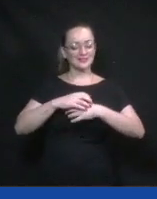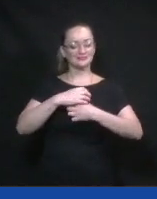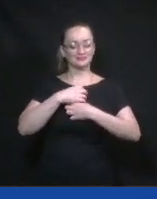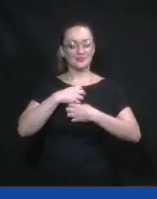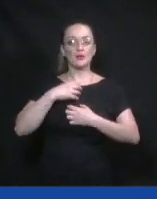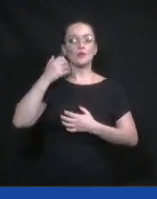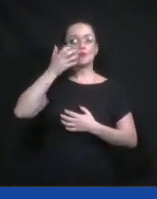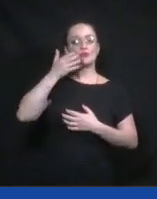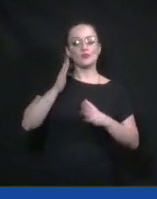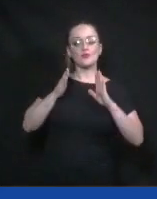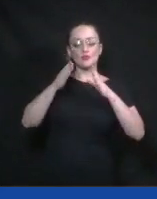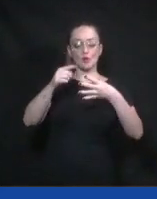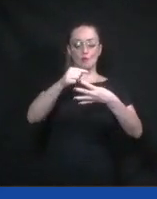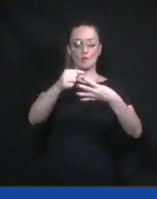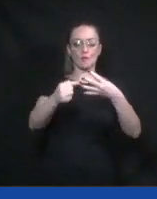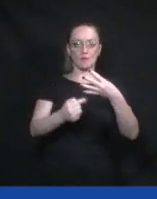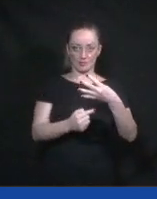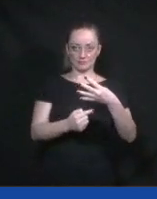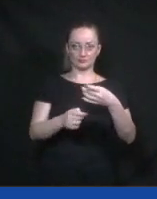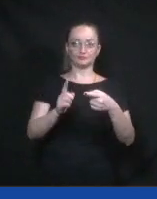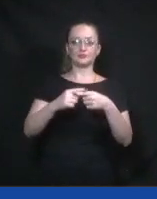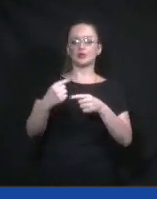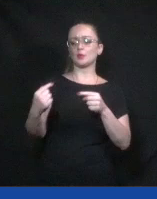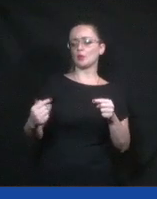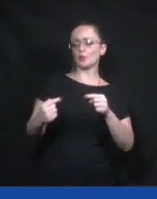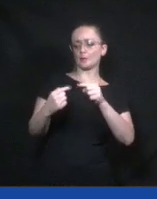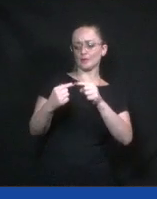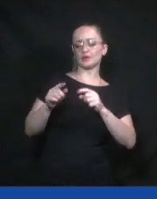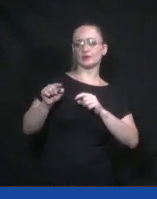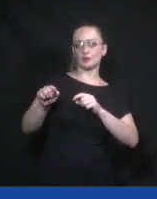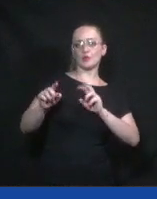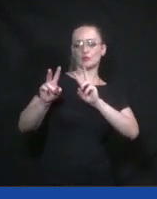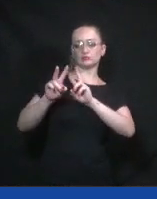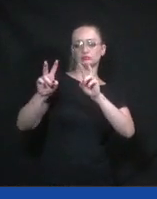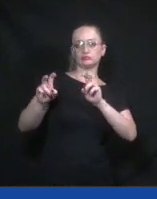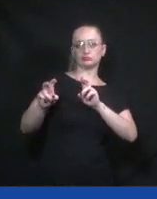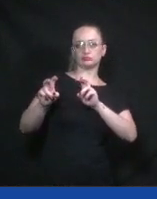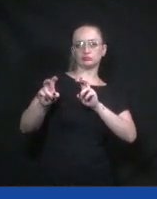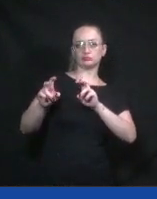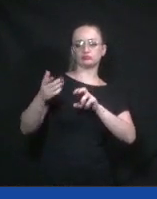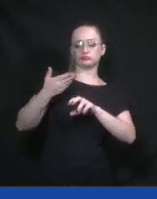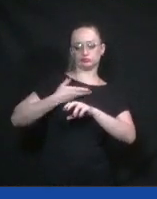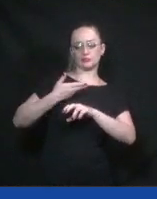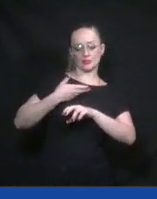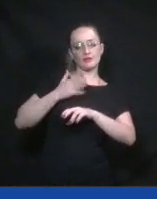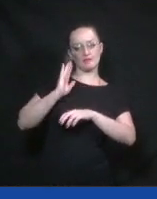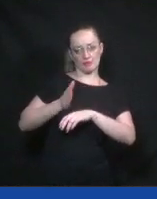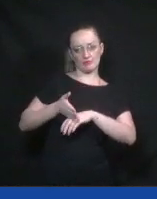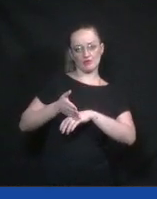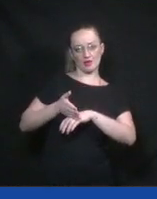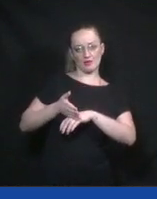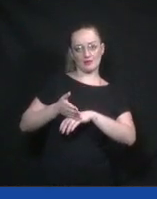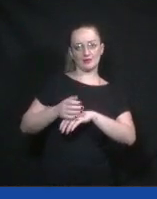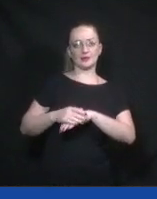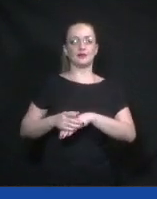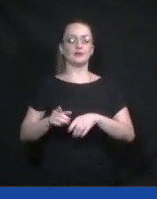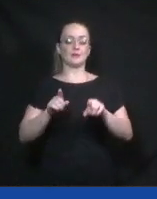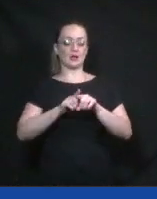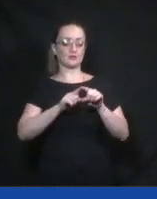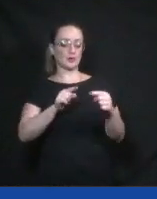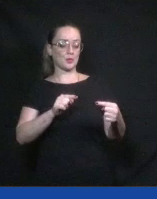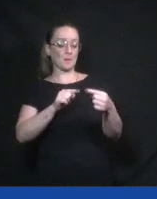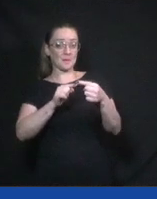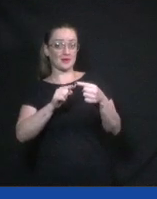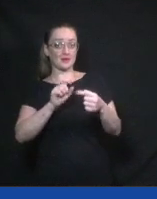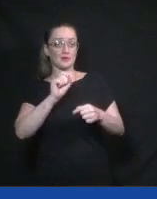fala concentrado em quatro pontos que dialogam tanto com questões que meus colegas trouxeram no painel anterior mas